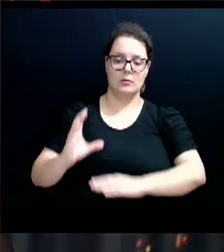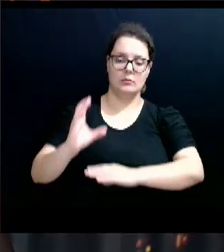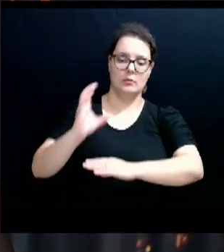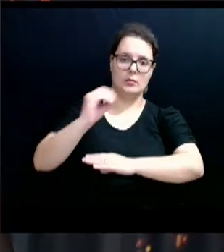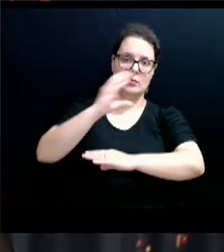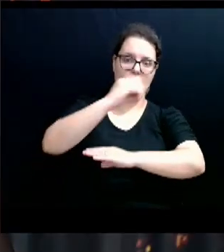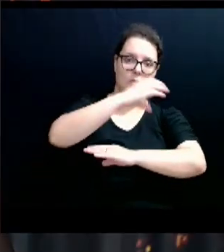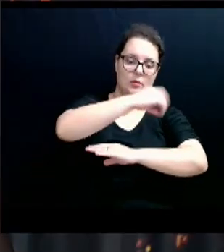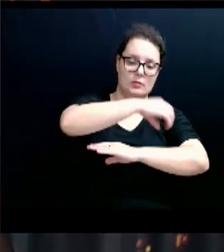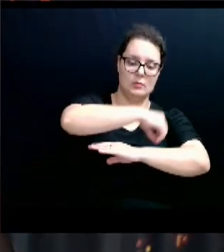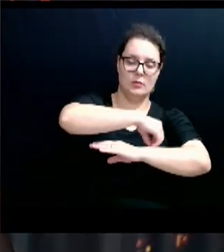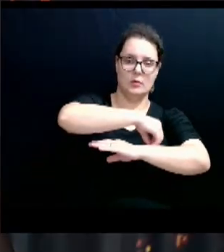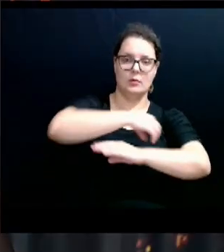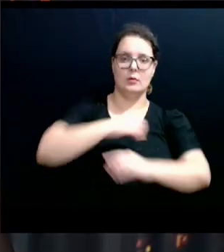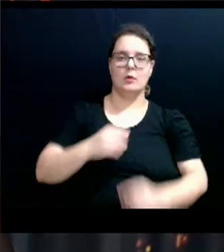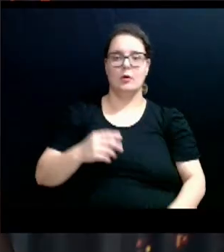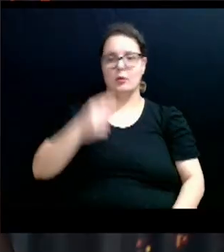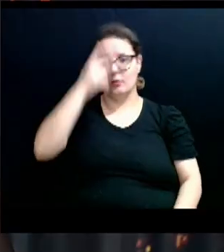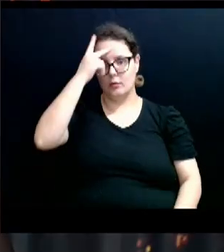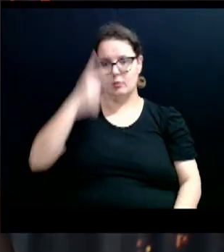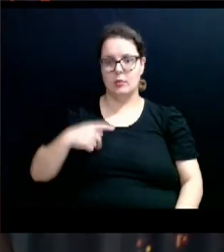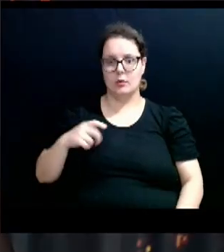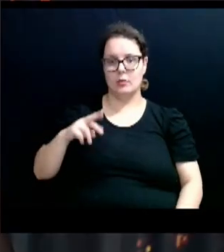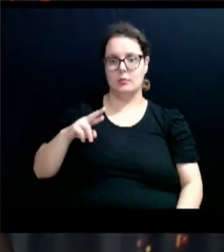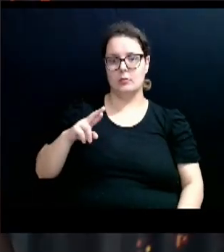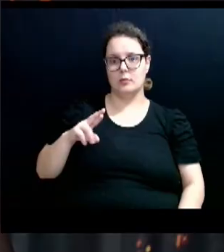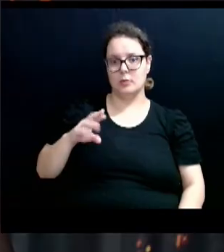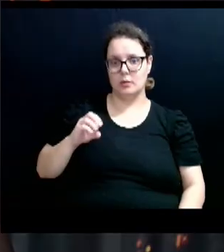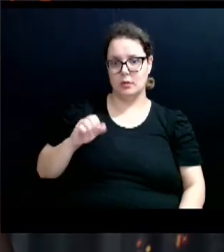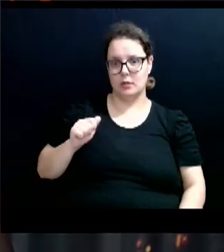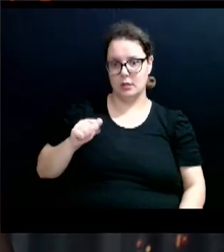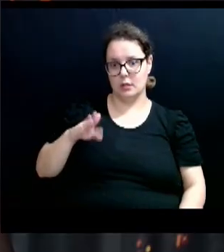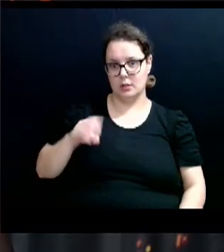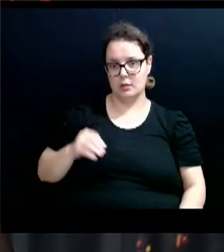Então, ela é a responsável por fornecer